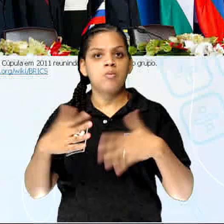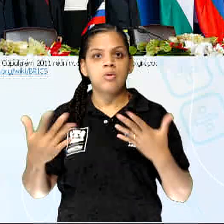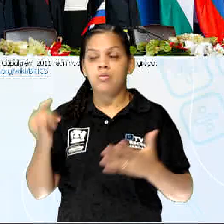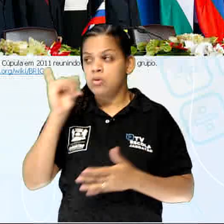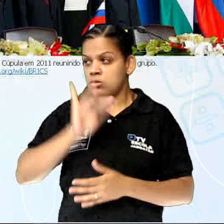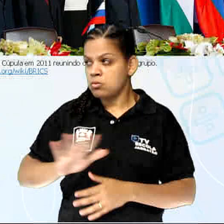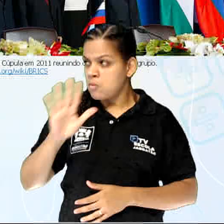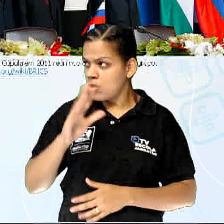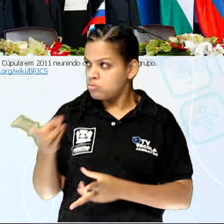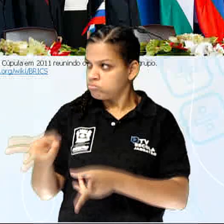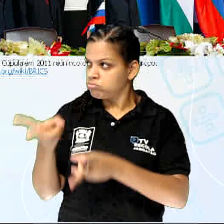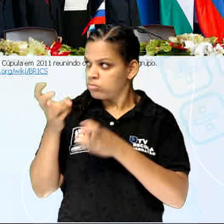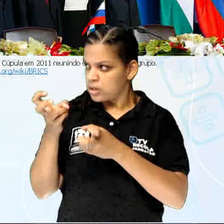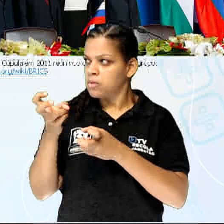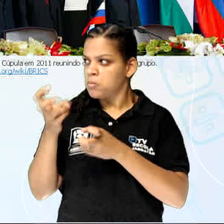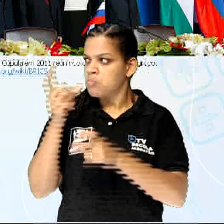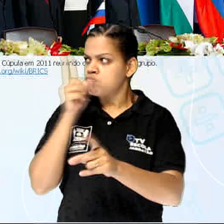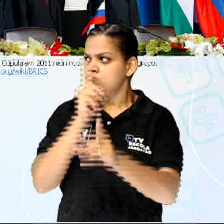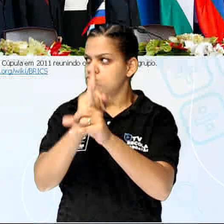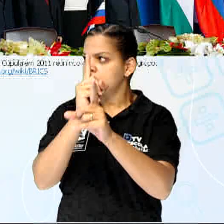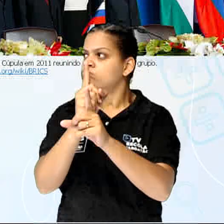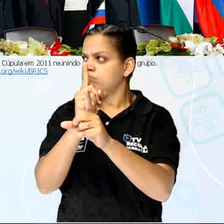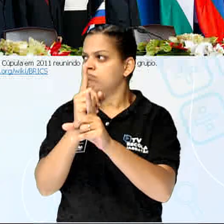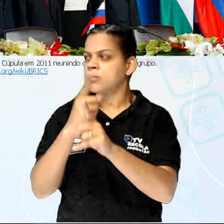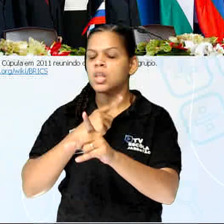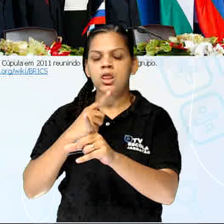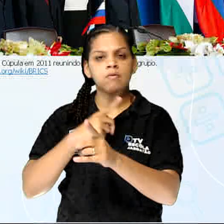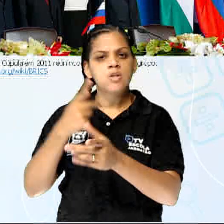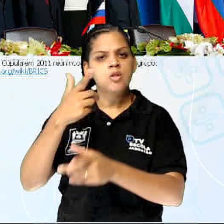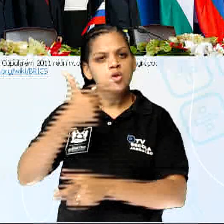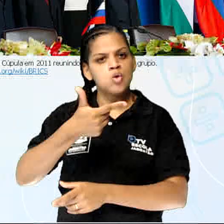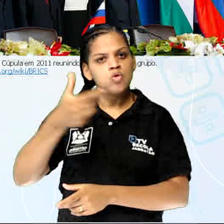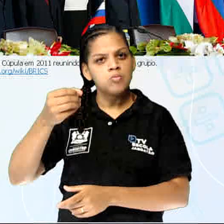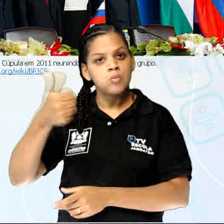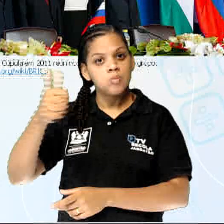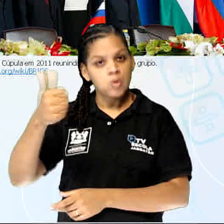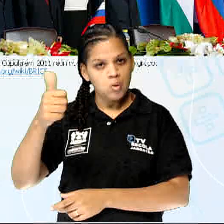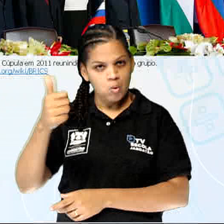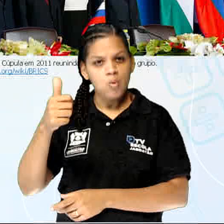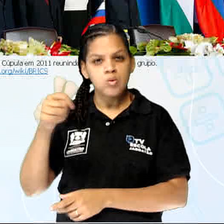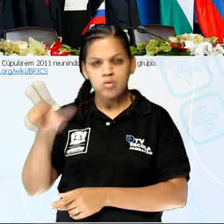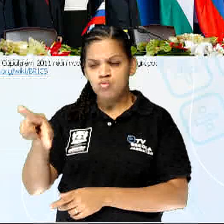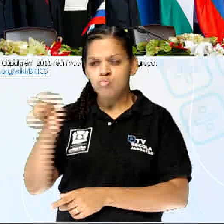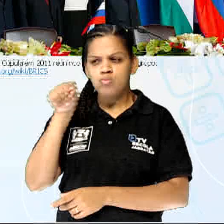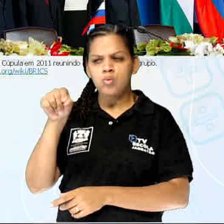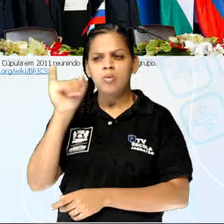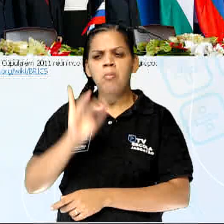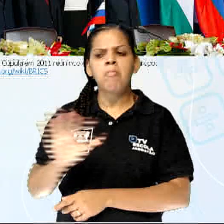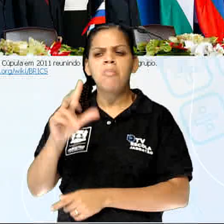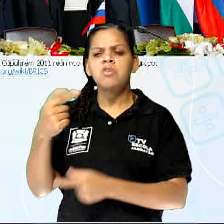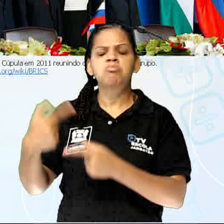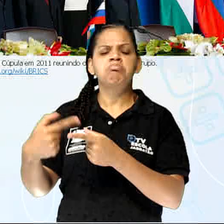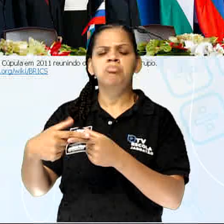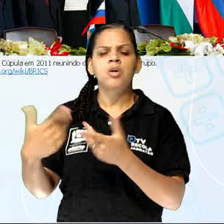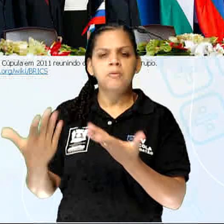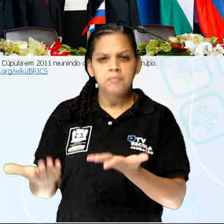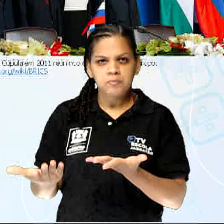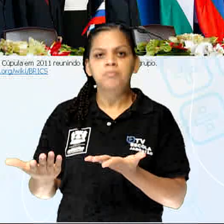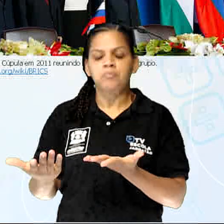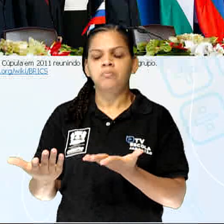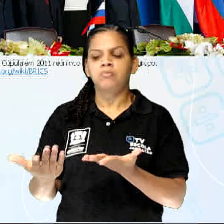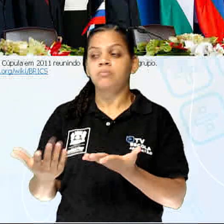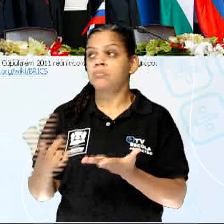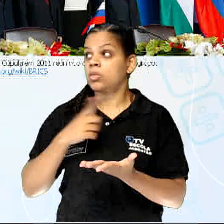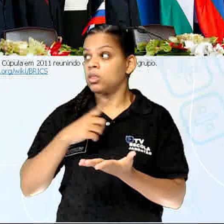têm aí o encontro realizado em 2011. Eu selecionei essa imagem porque a gente já tem